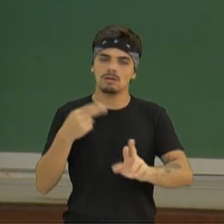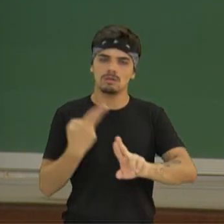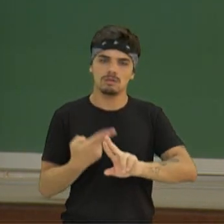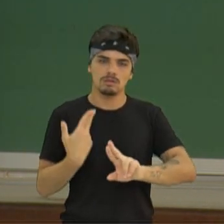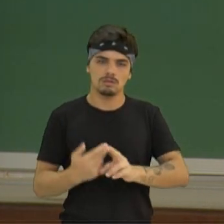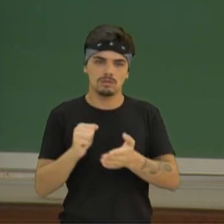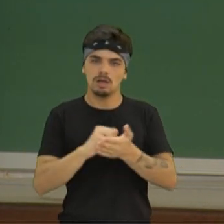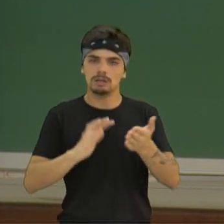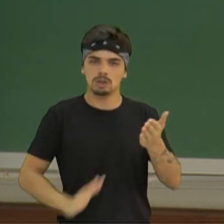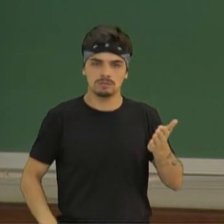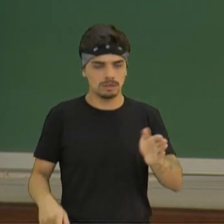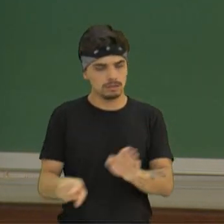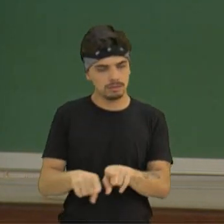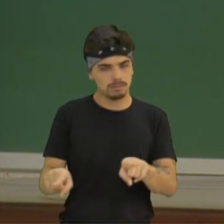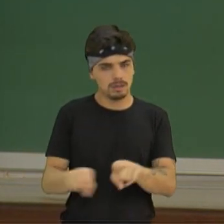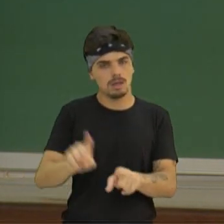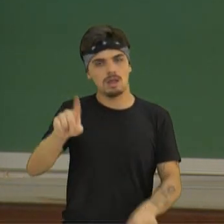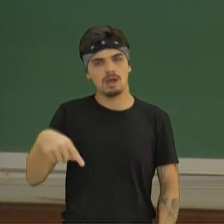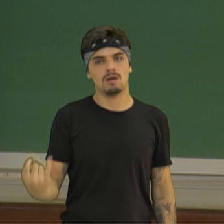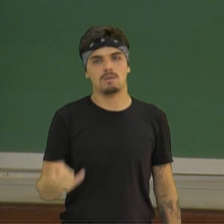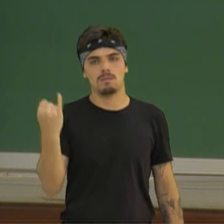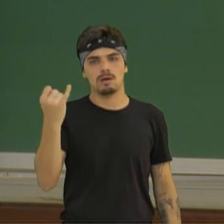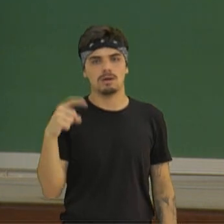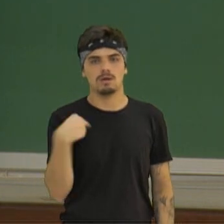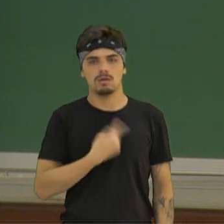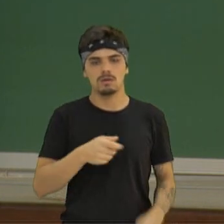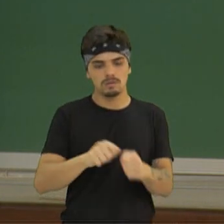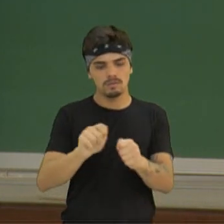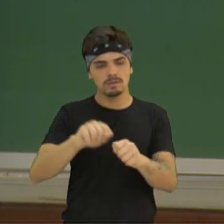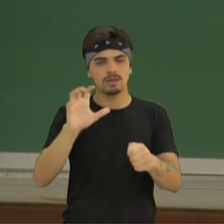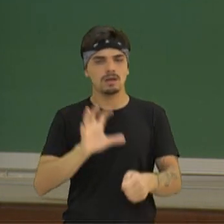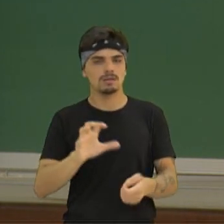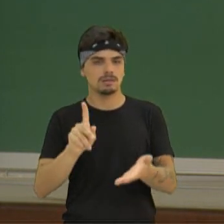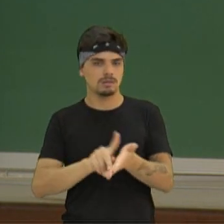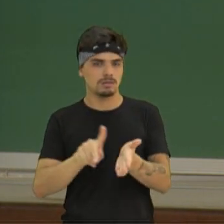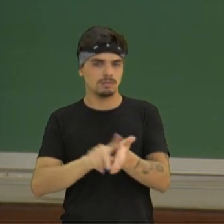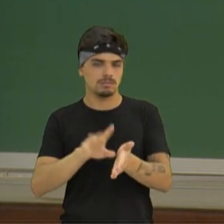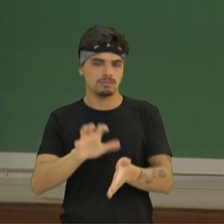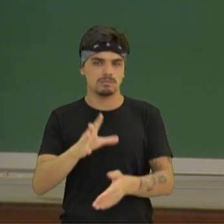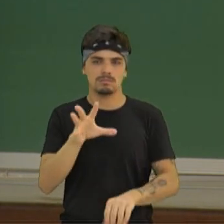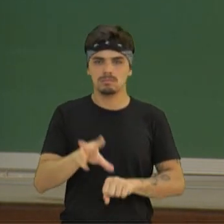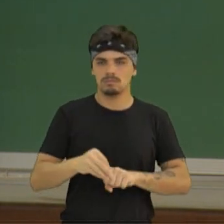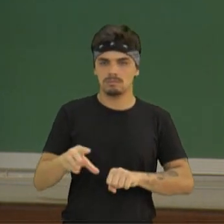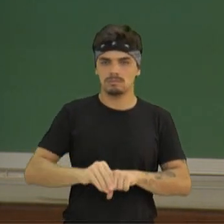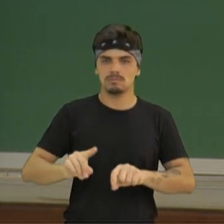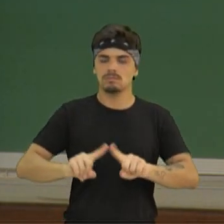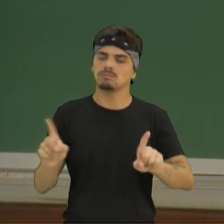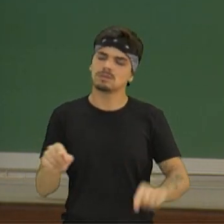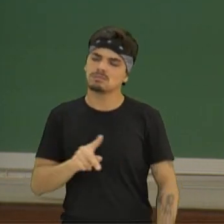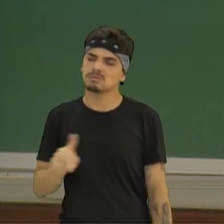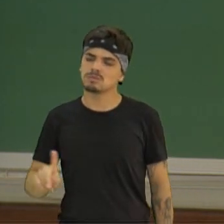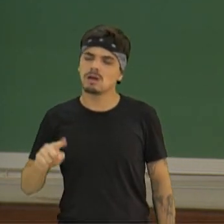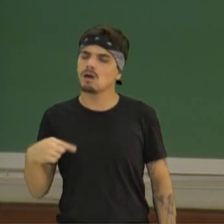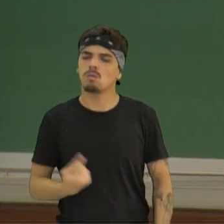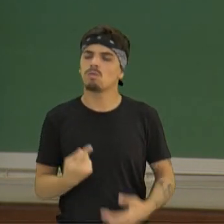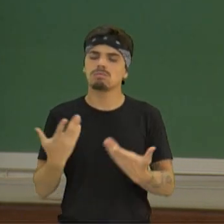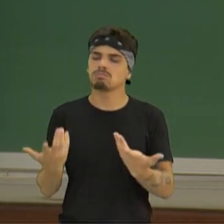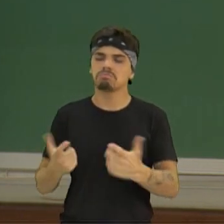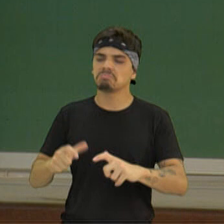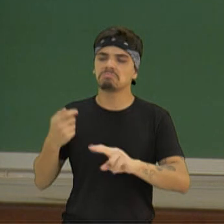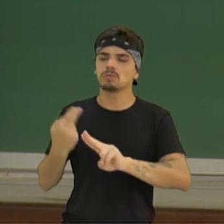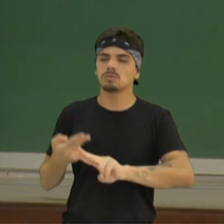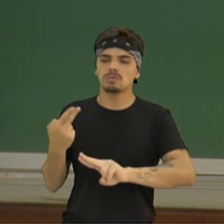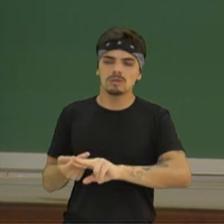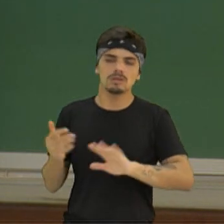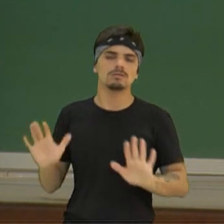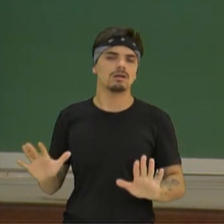atividades, que eu acho que é ideal a gente fazer as aplicações desse conhecimento. Onde eu vou usar essa relação